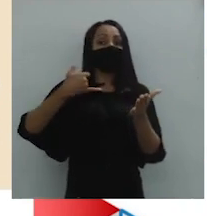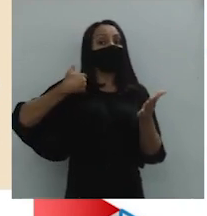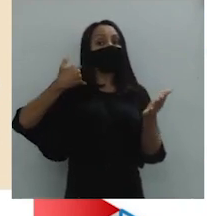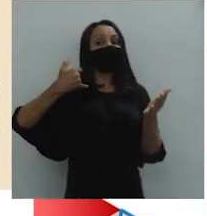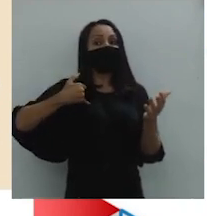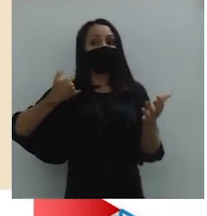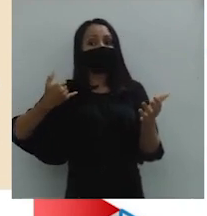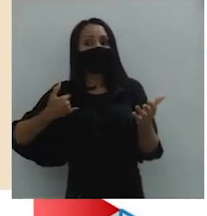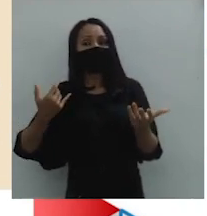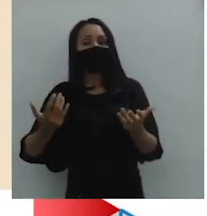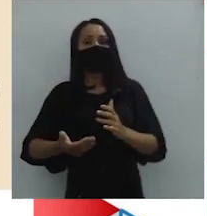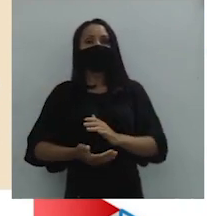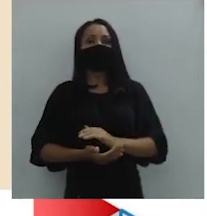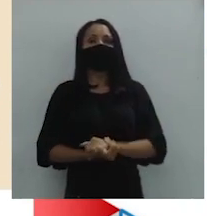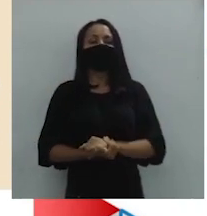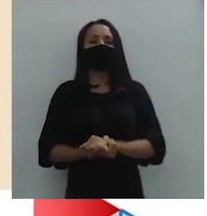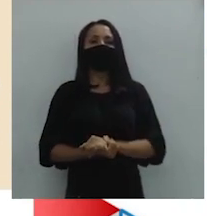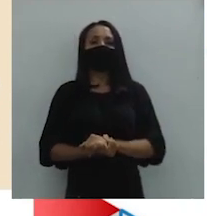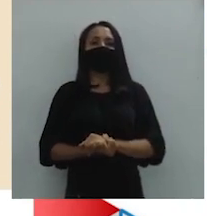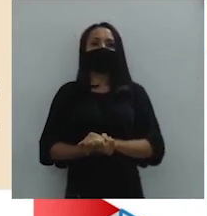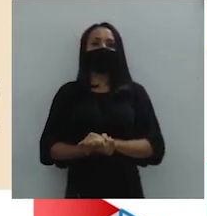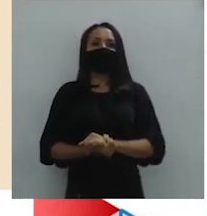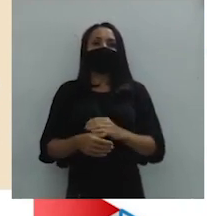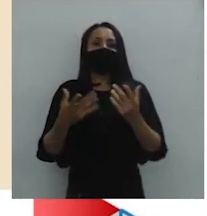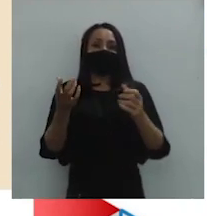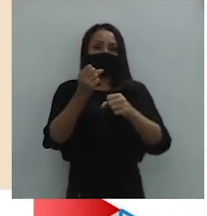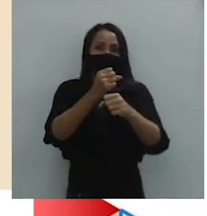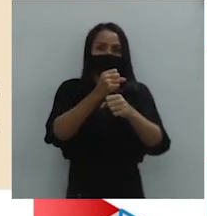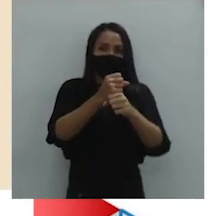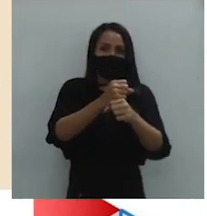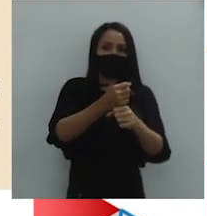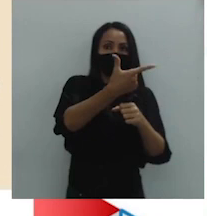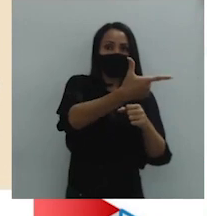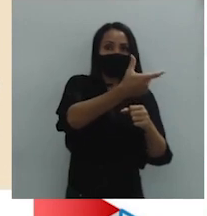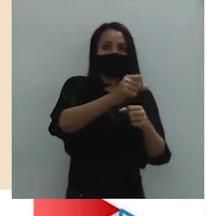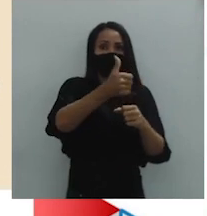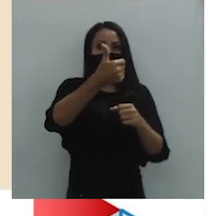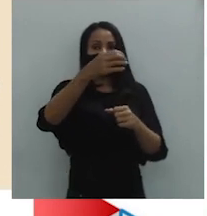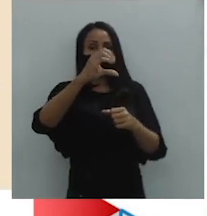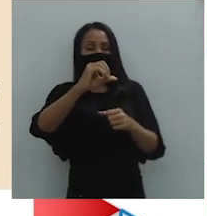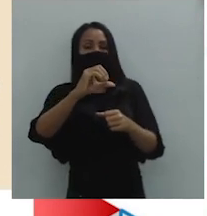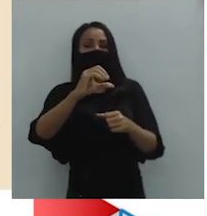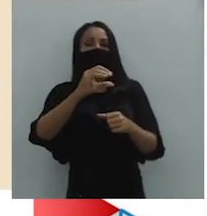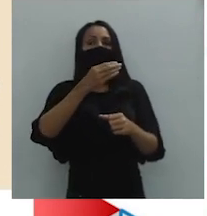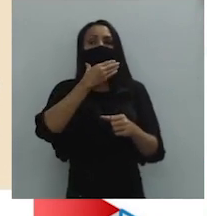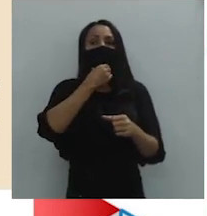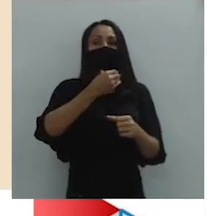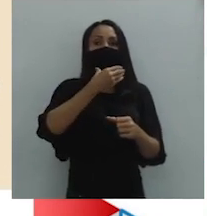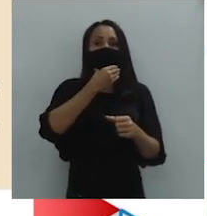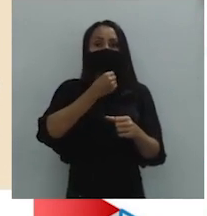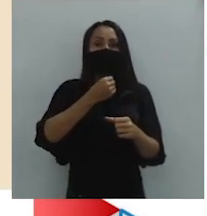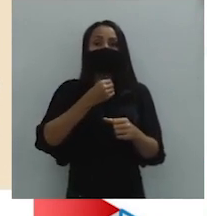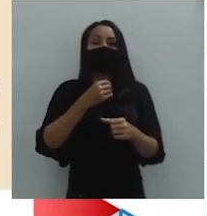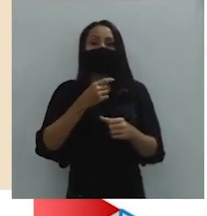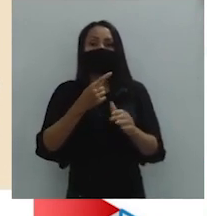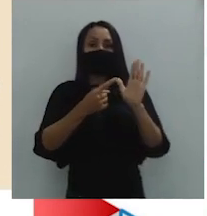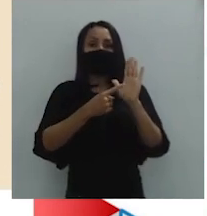ou seja, em 2010, né, o homem ele tinha um risco